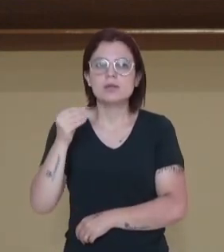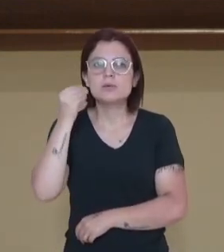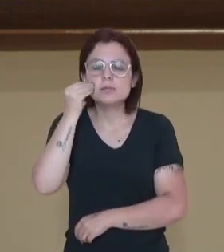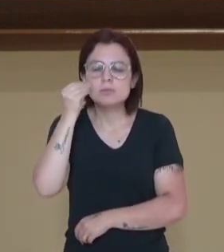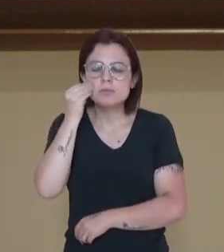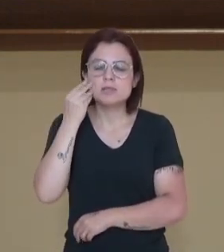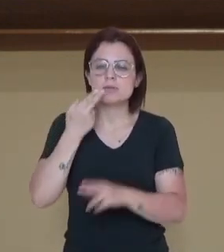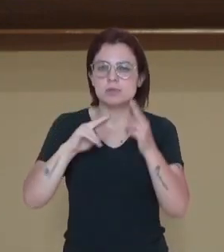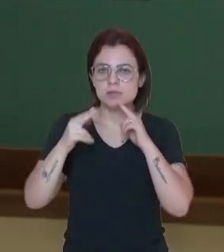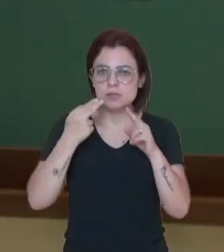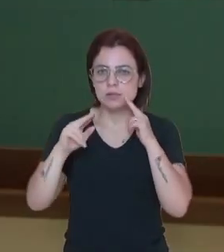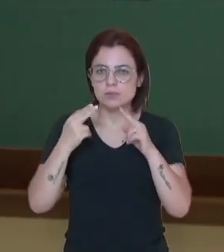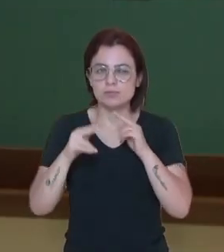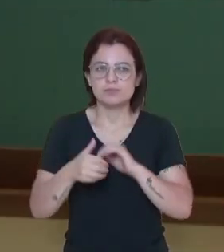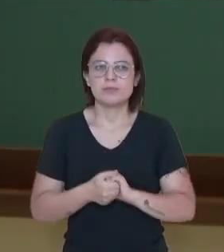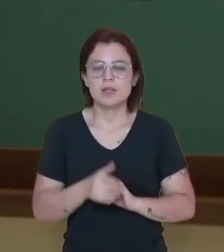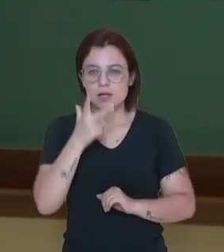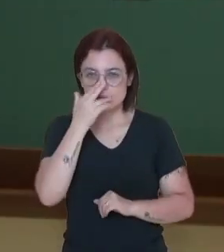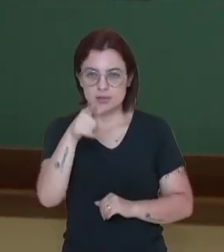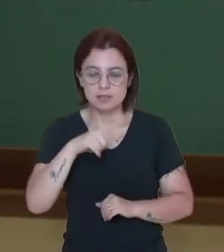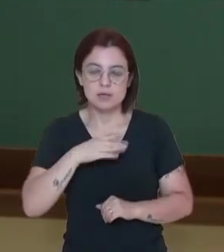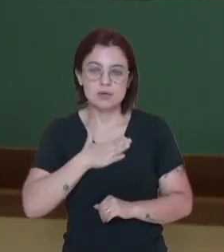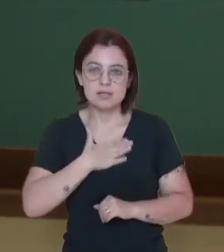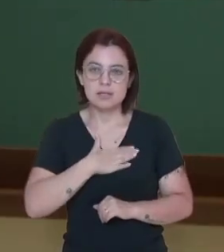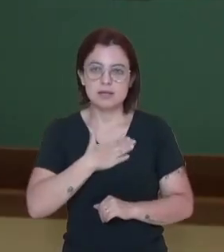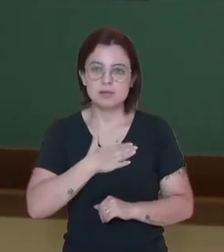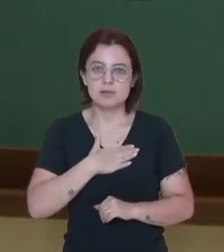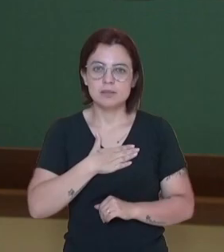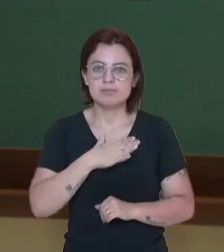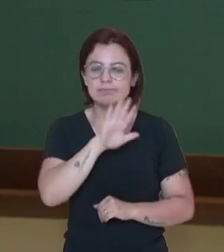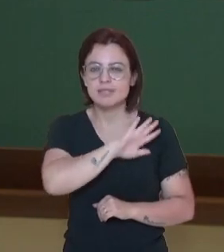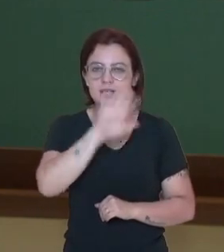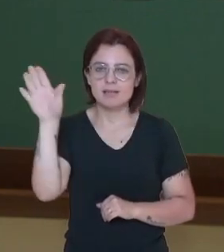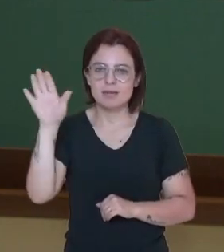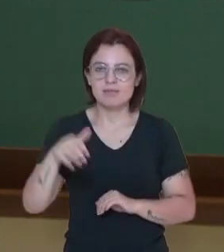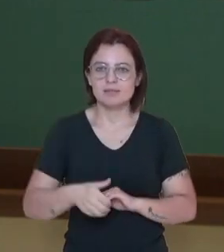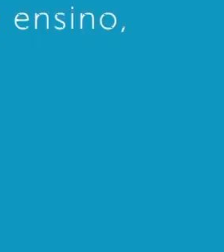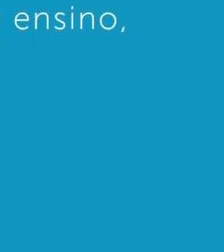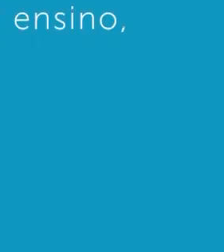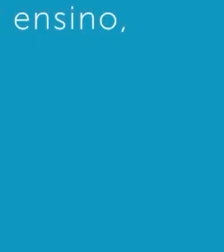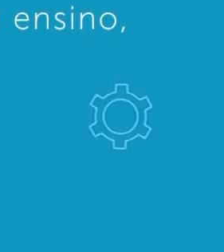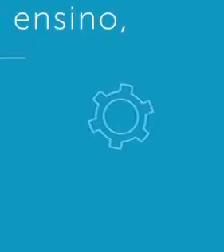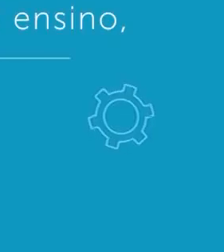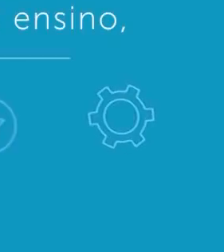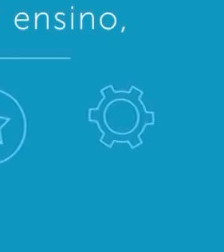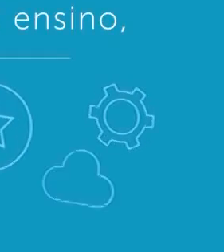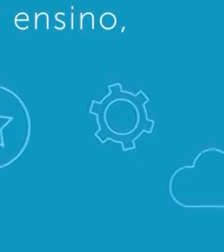sonora e musical. Eu espero que você tenha gostado e até breve.